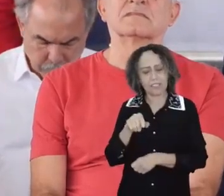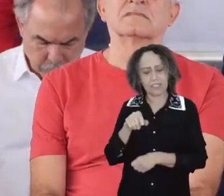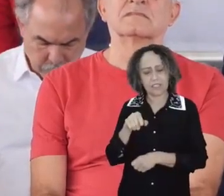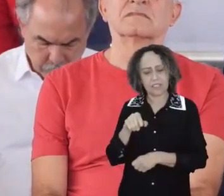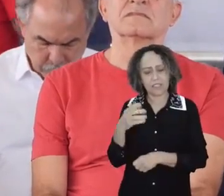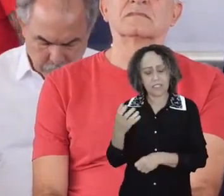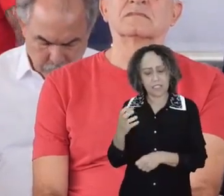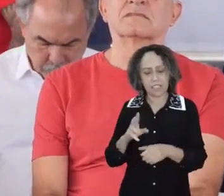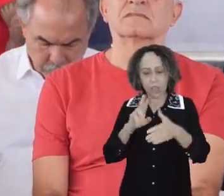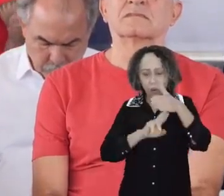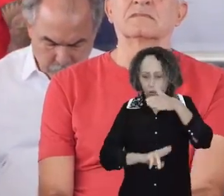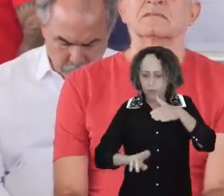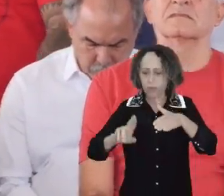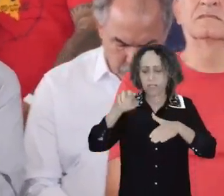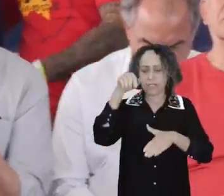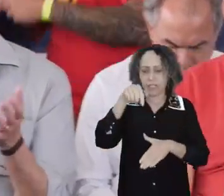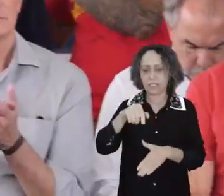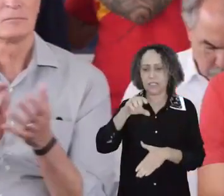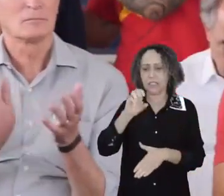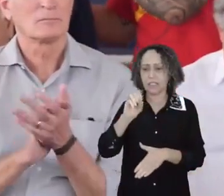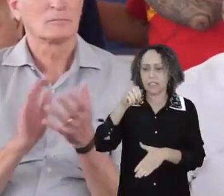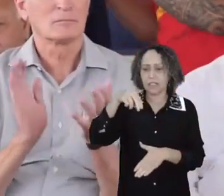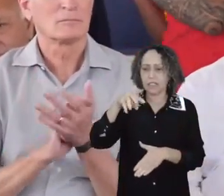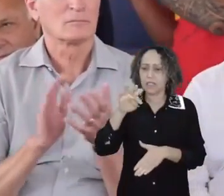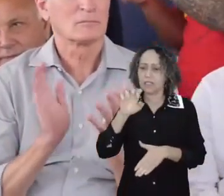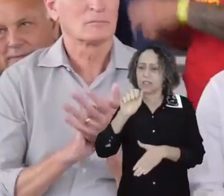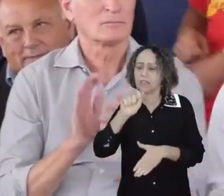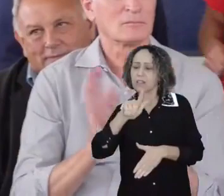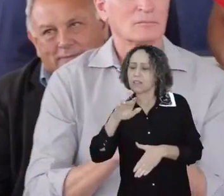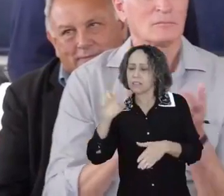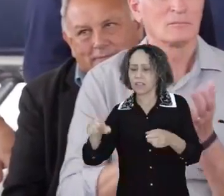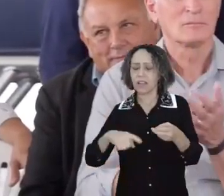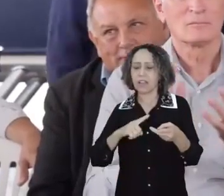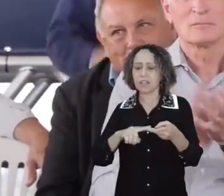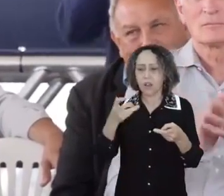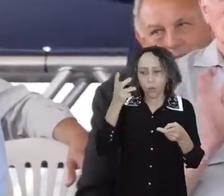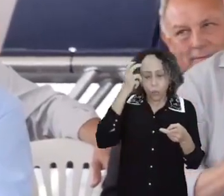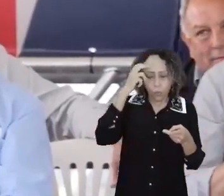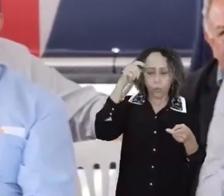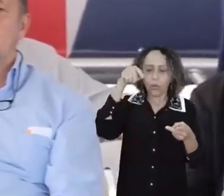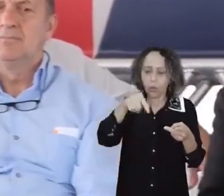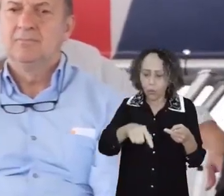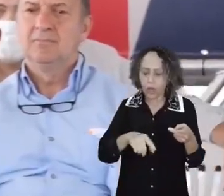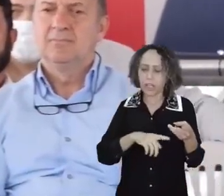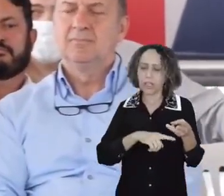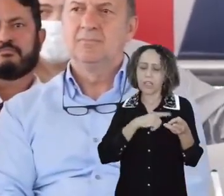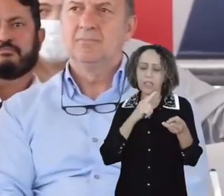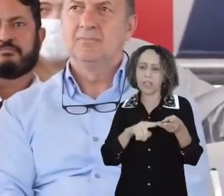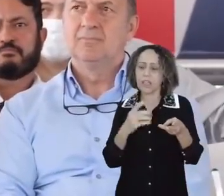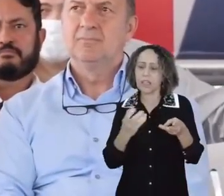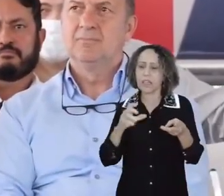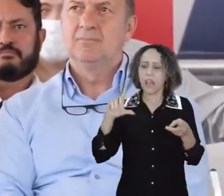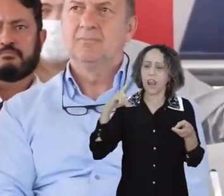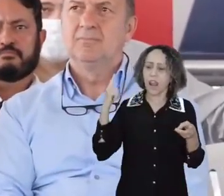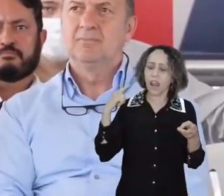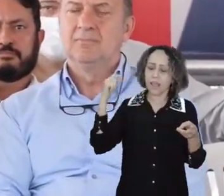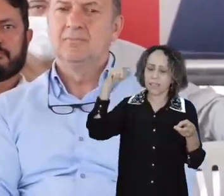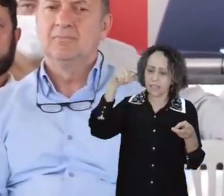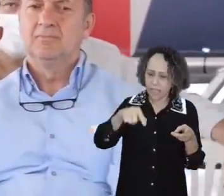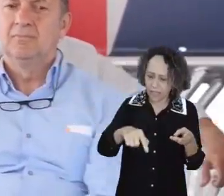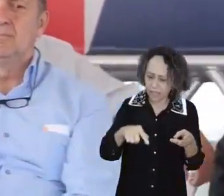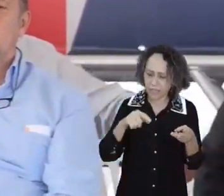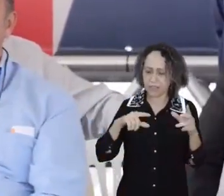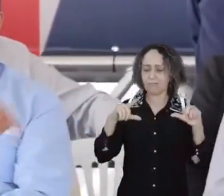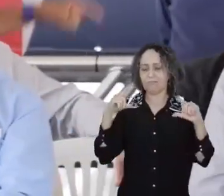aqui. A gente quer cultura aqui. A gente quer lazer aqui. A gente quer